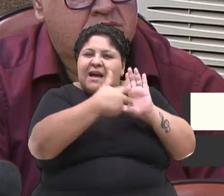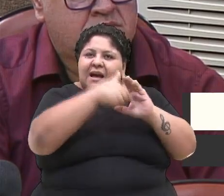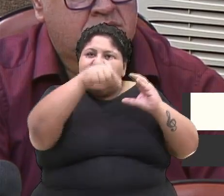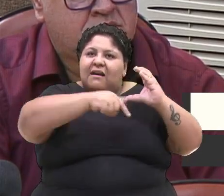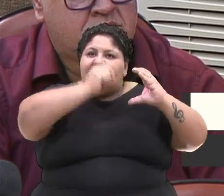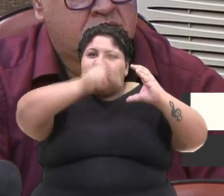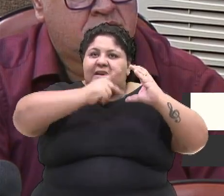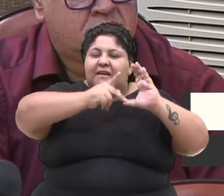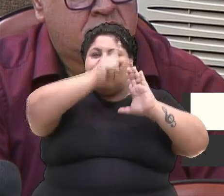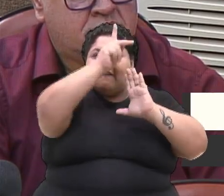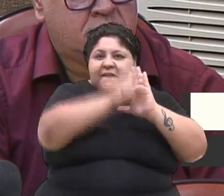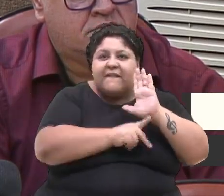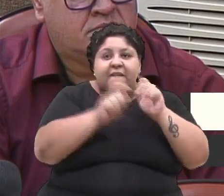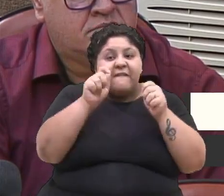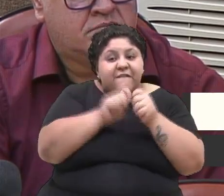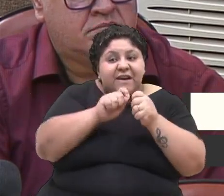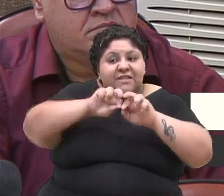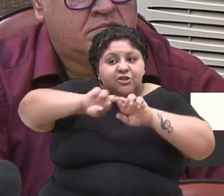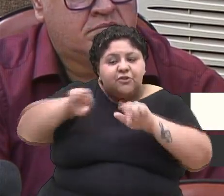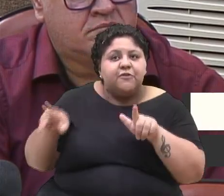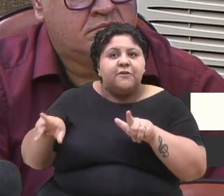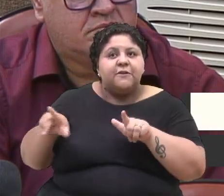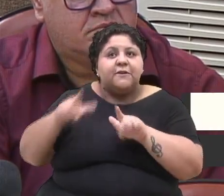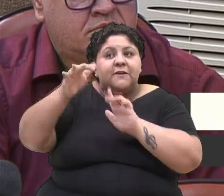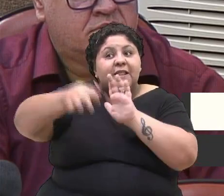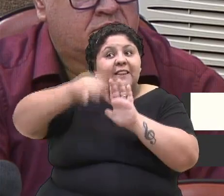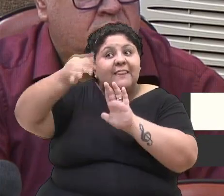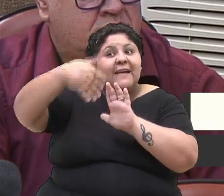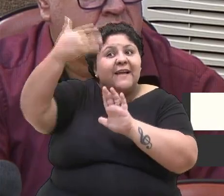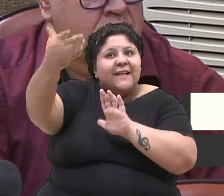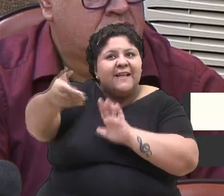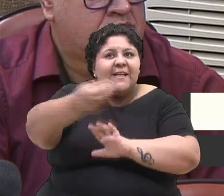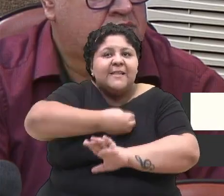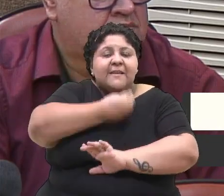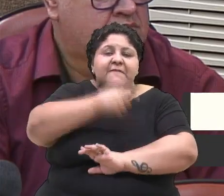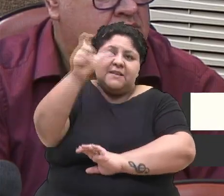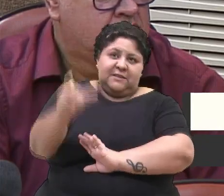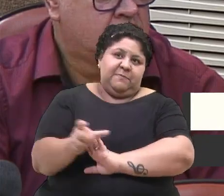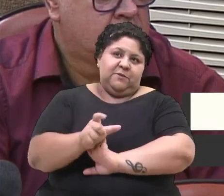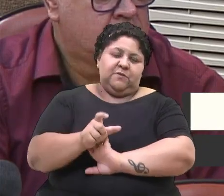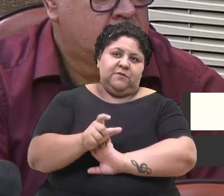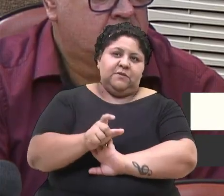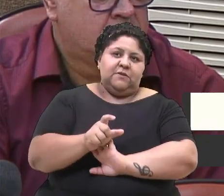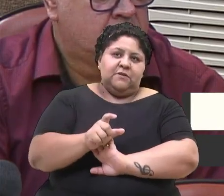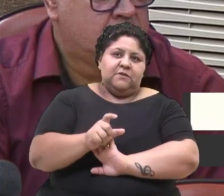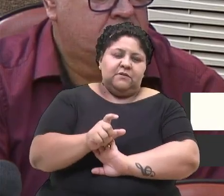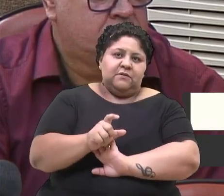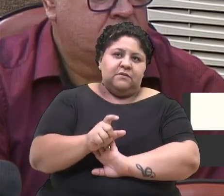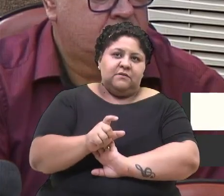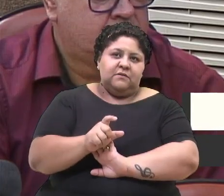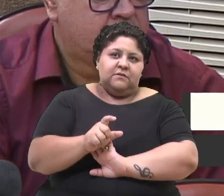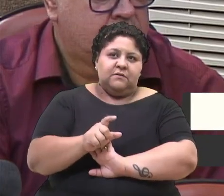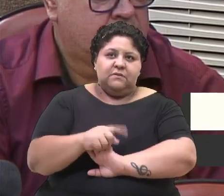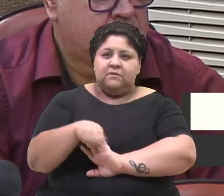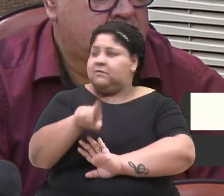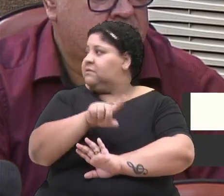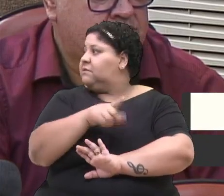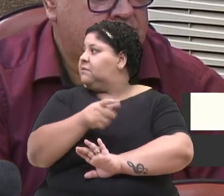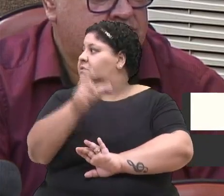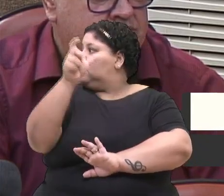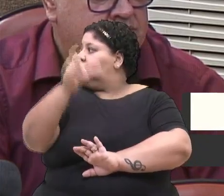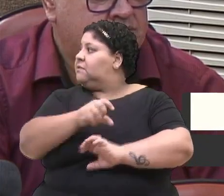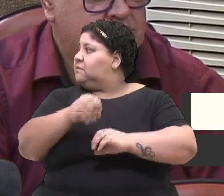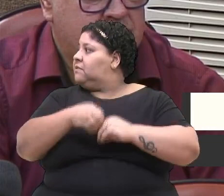Esses projetos fazem diferença lá na base e na vida das pessoas. Às vezes as pessoas não dão importância